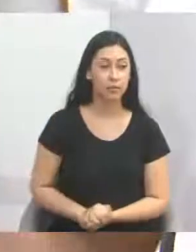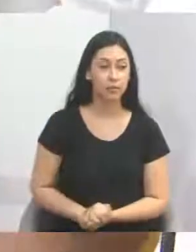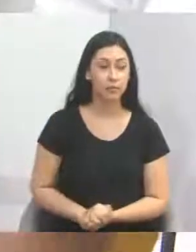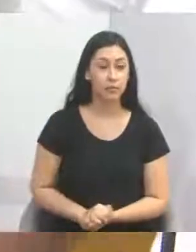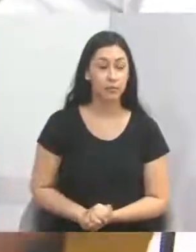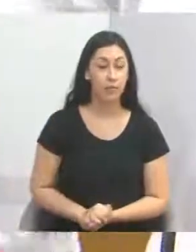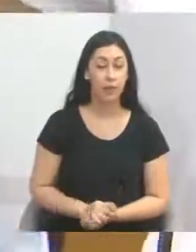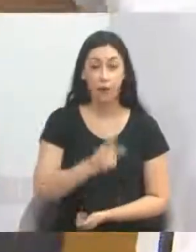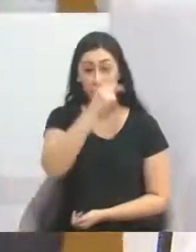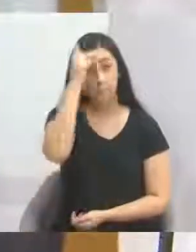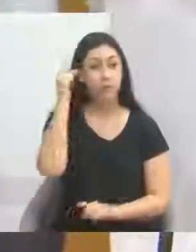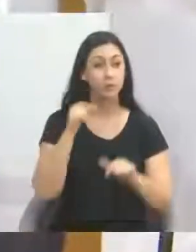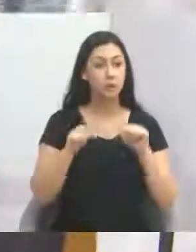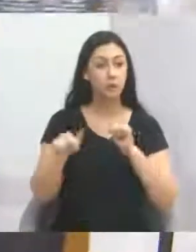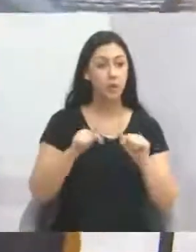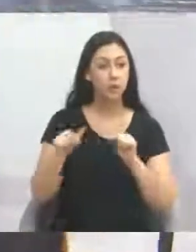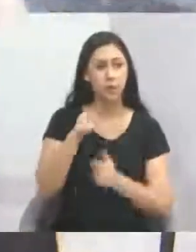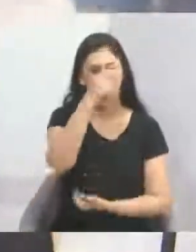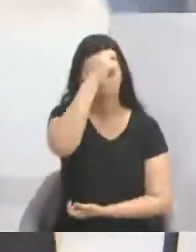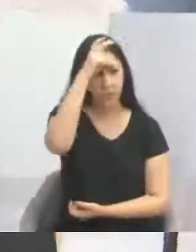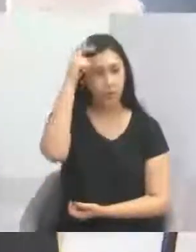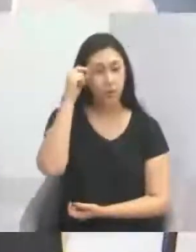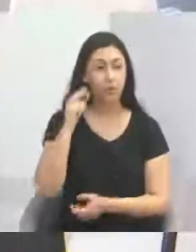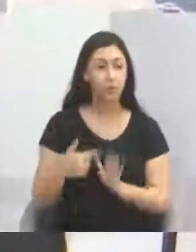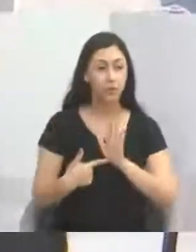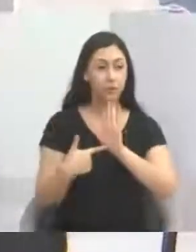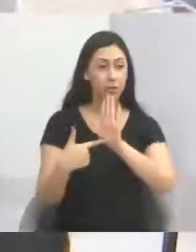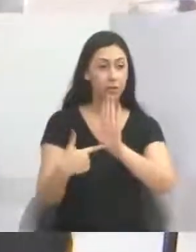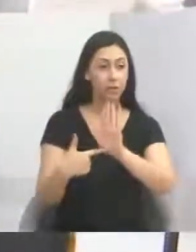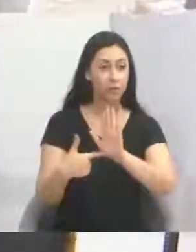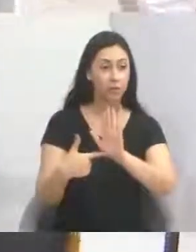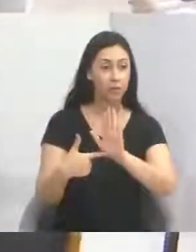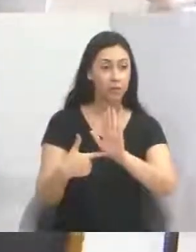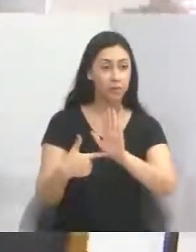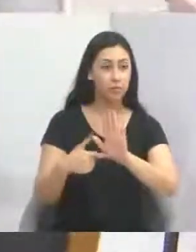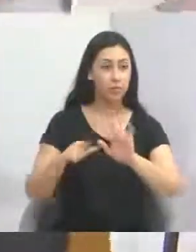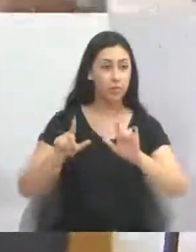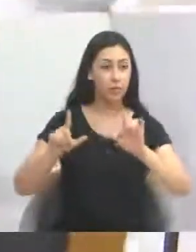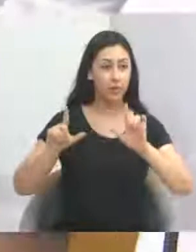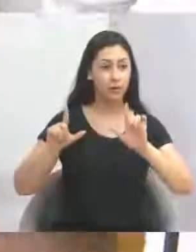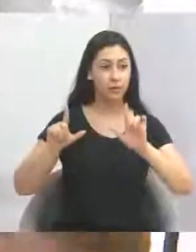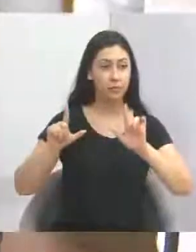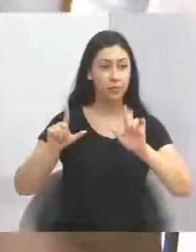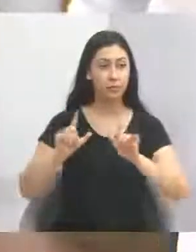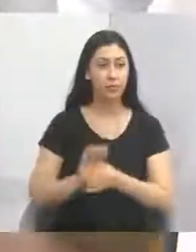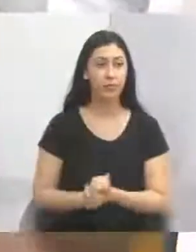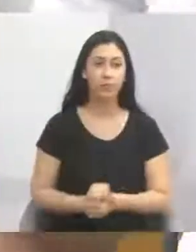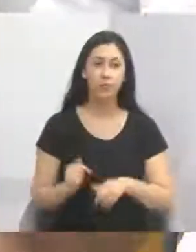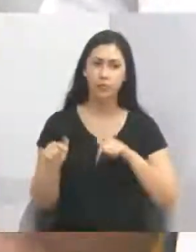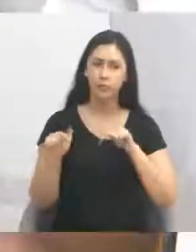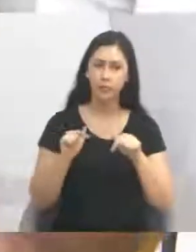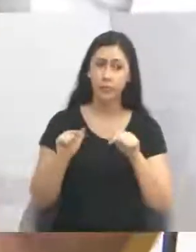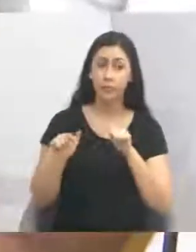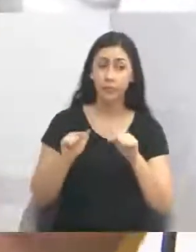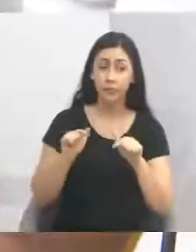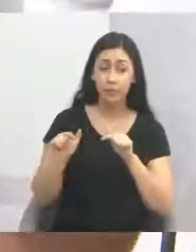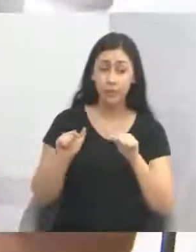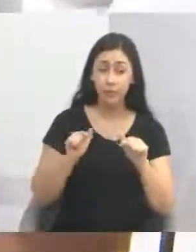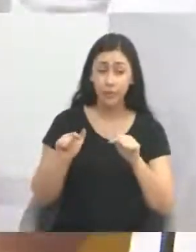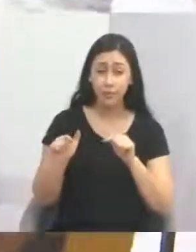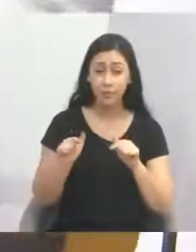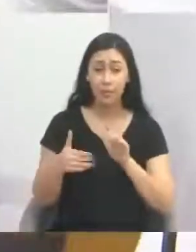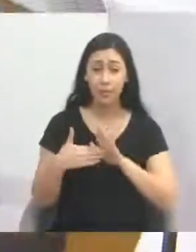O funcionário da prefeitura, lá do Infra, ó, vou mostrando aqui, ó. Tava trabalhando, prestando serviço